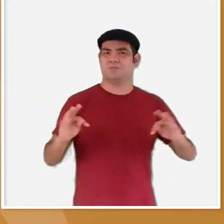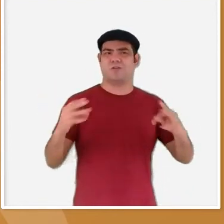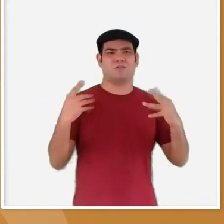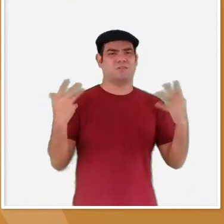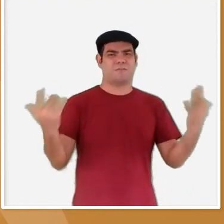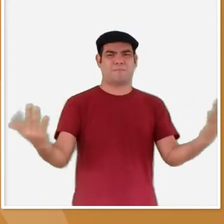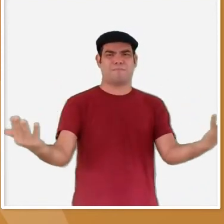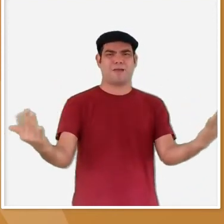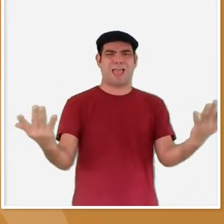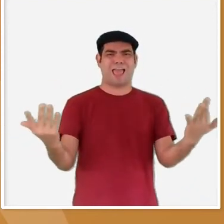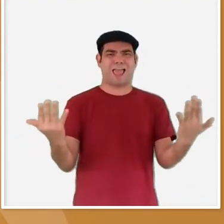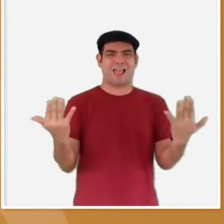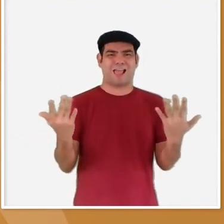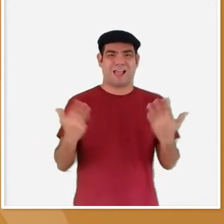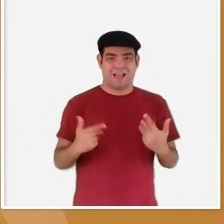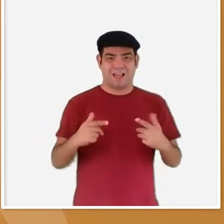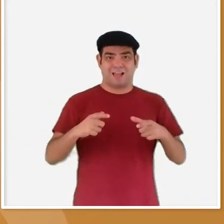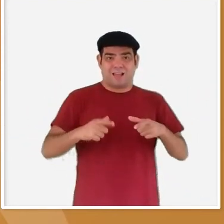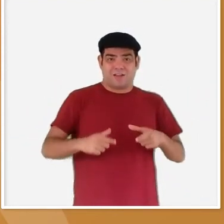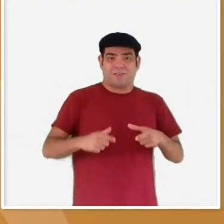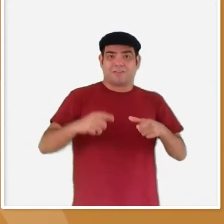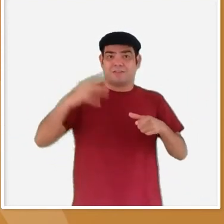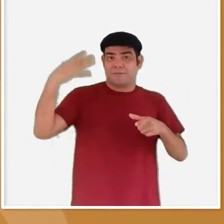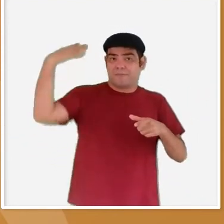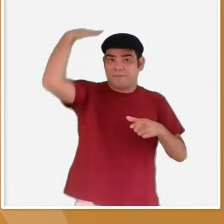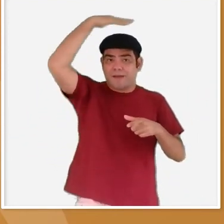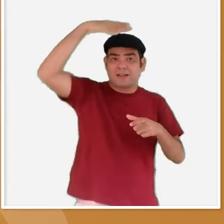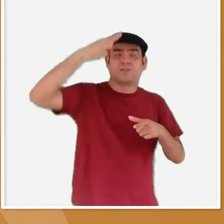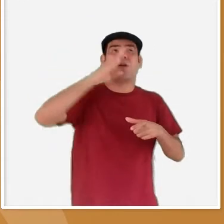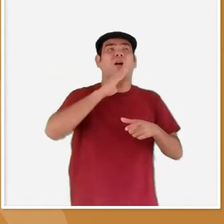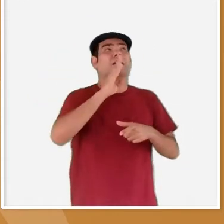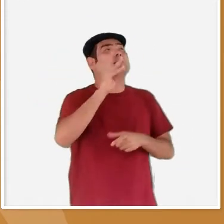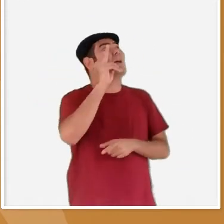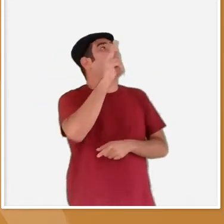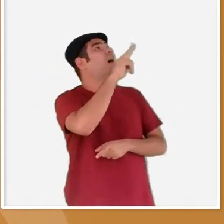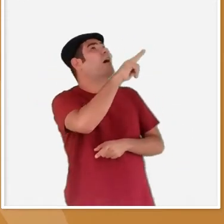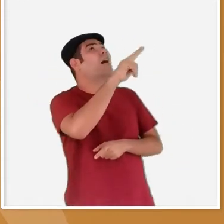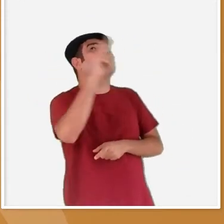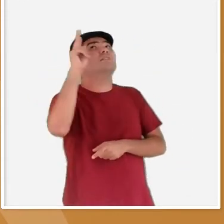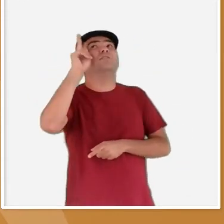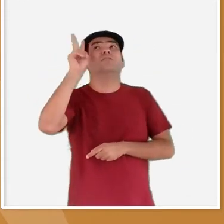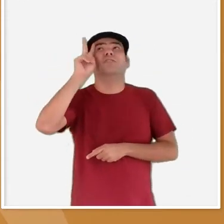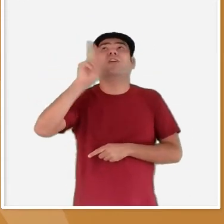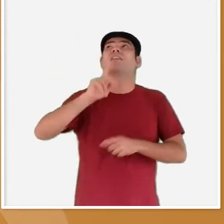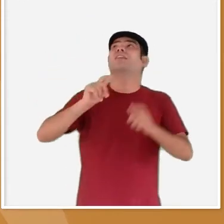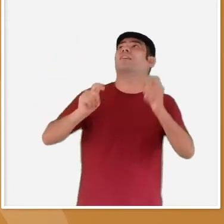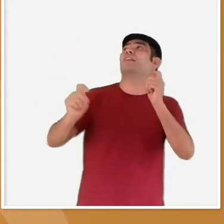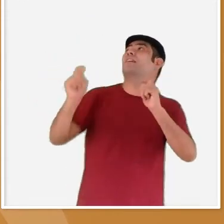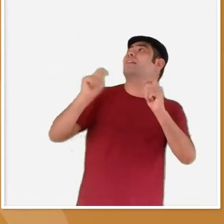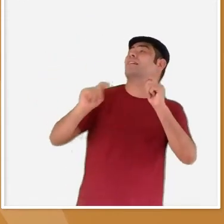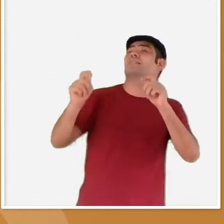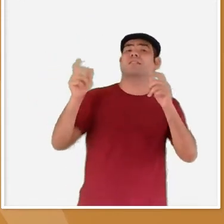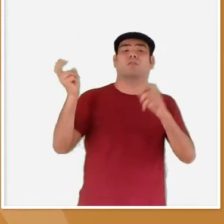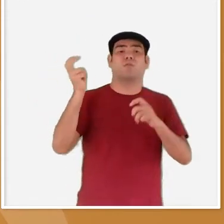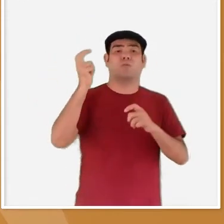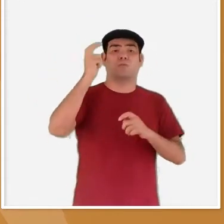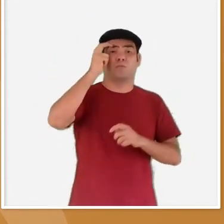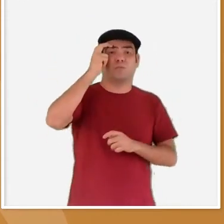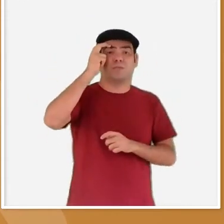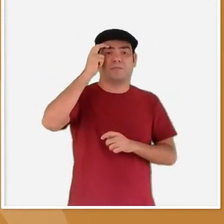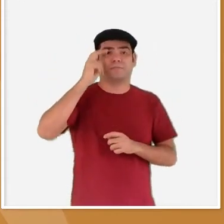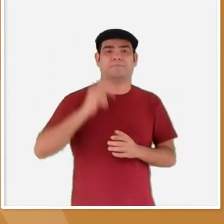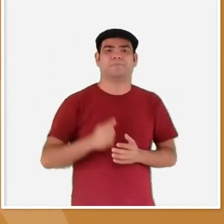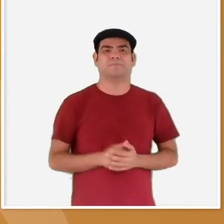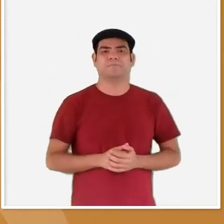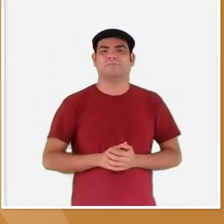México conhecer a sua enorme riqueza histórico e cultural. Nós temos aí, esse aqui é na